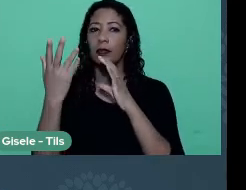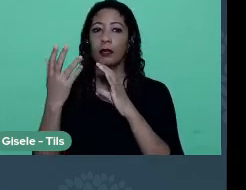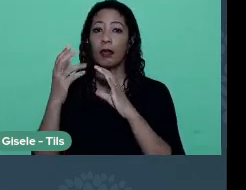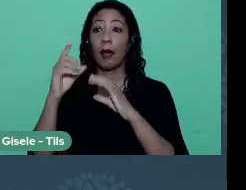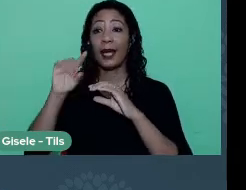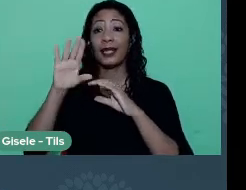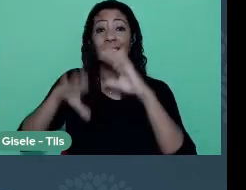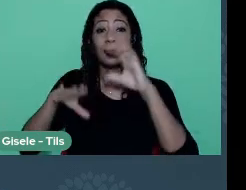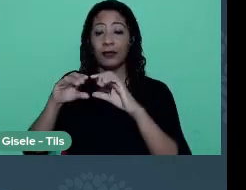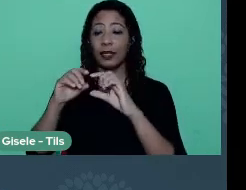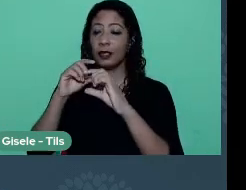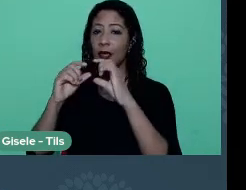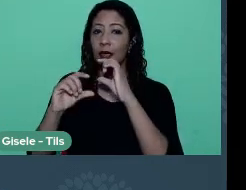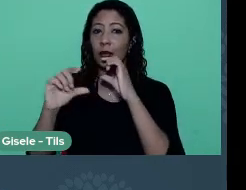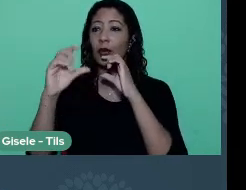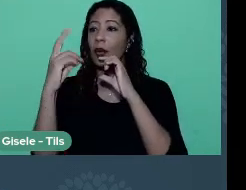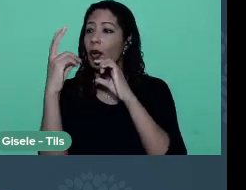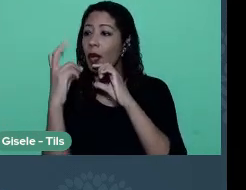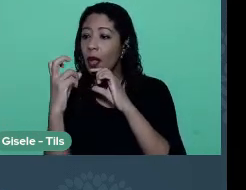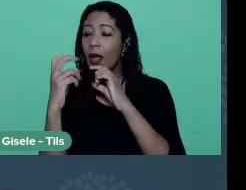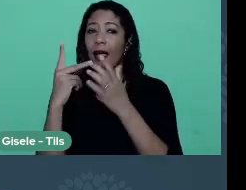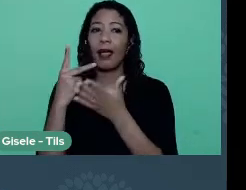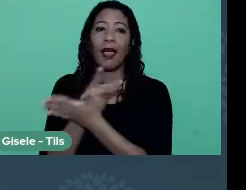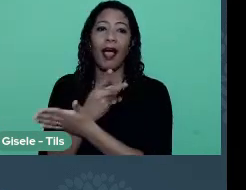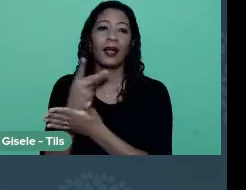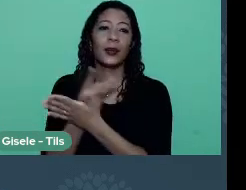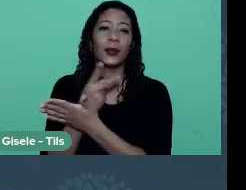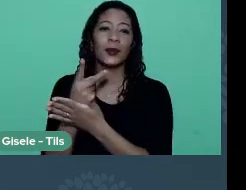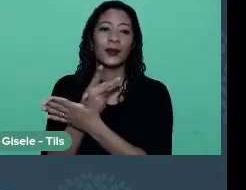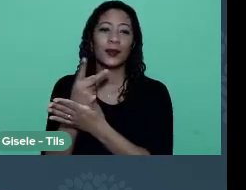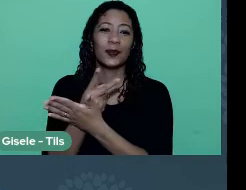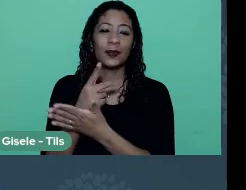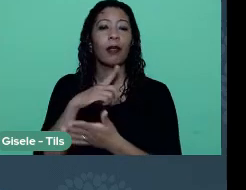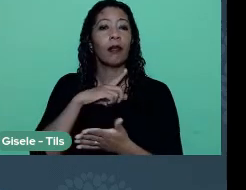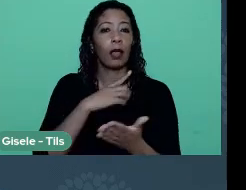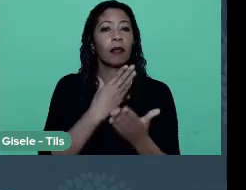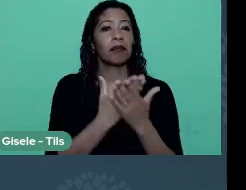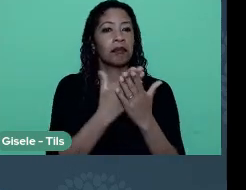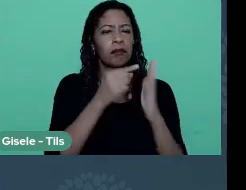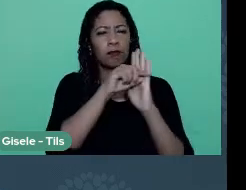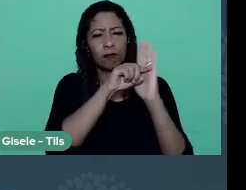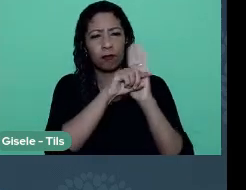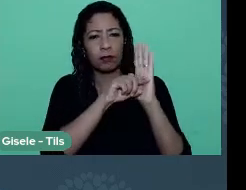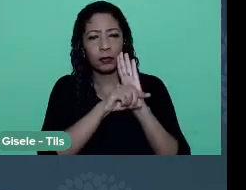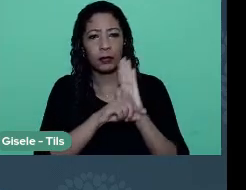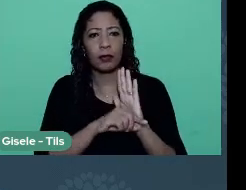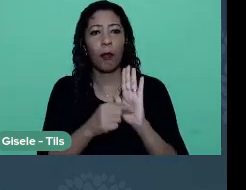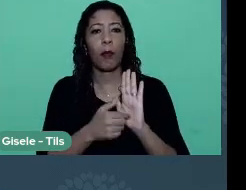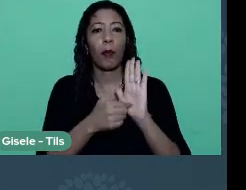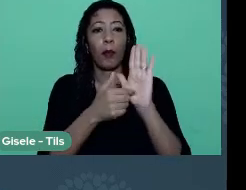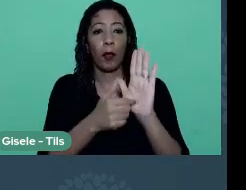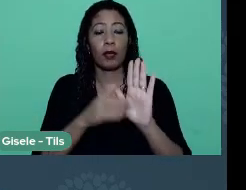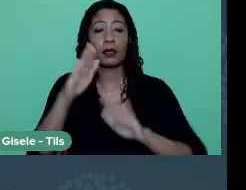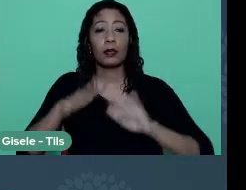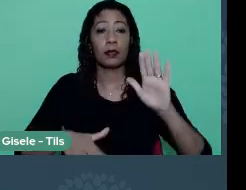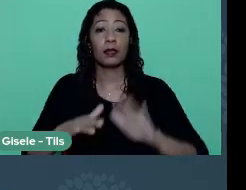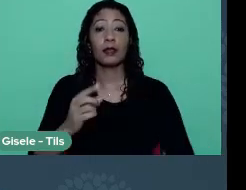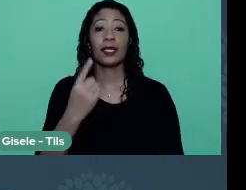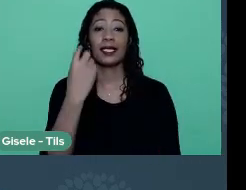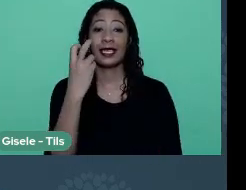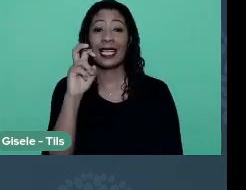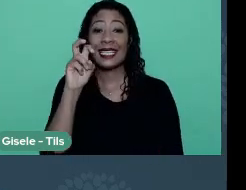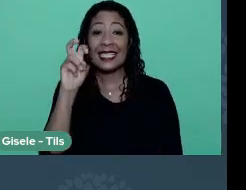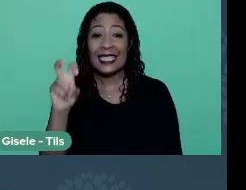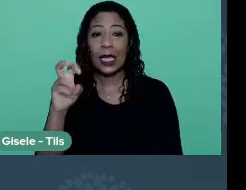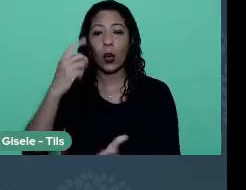forma adequada. Existem estudos que mostram que muitas vezes você precisa ter 5 consultas para conseguir com que a